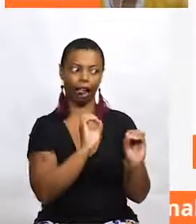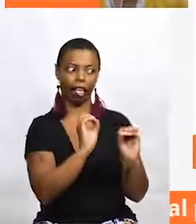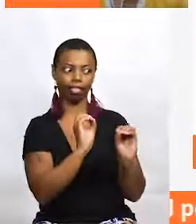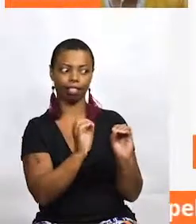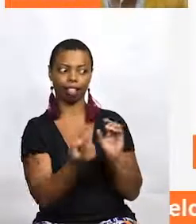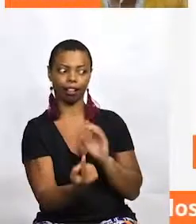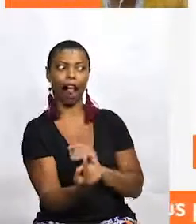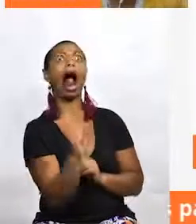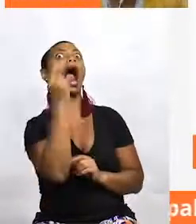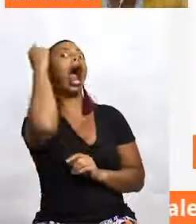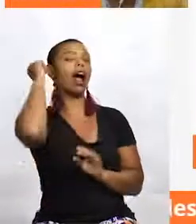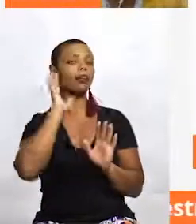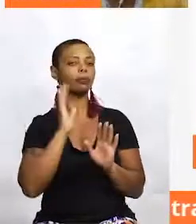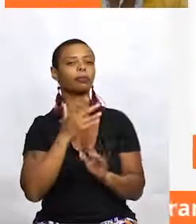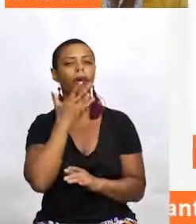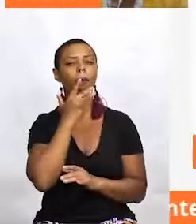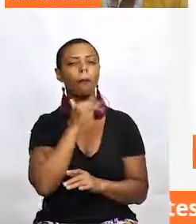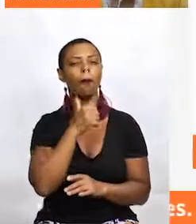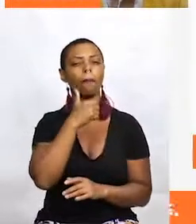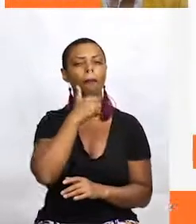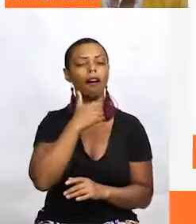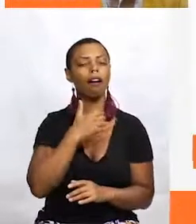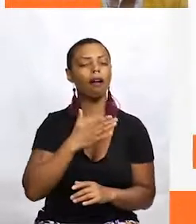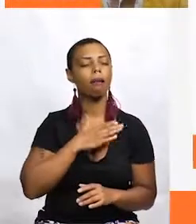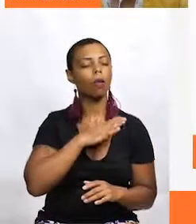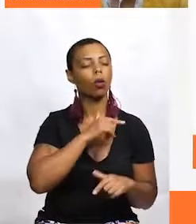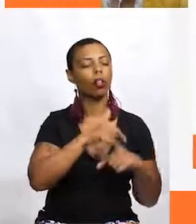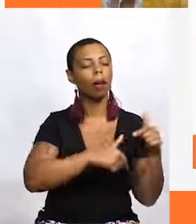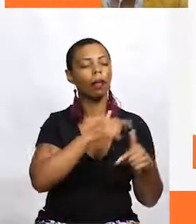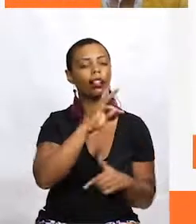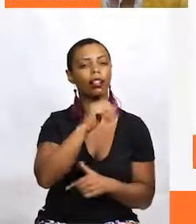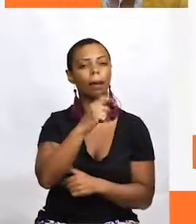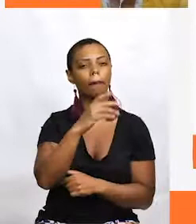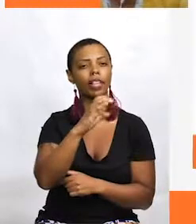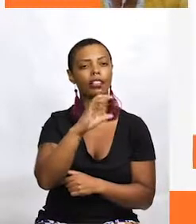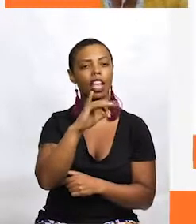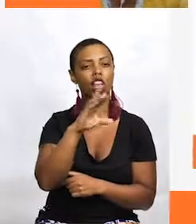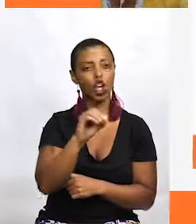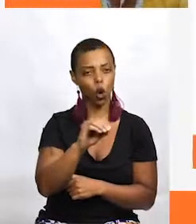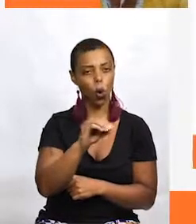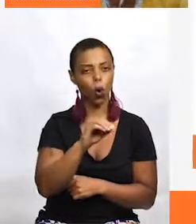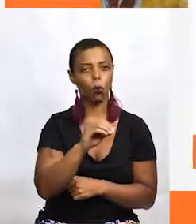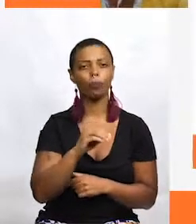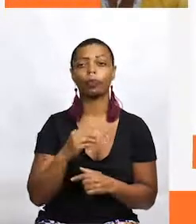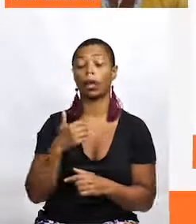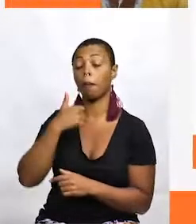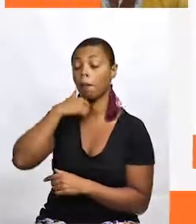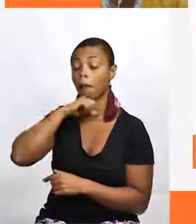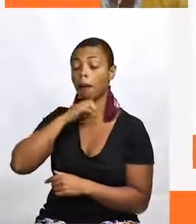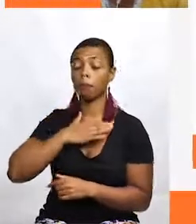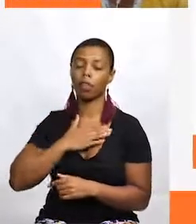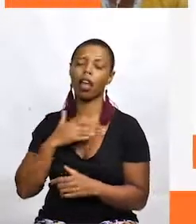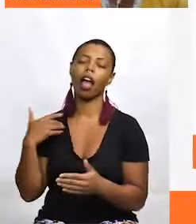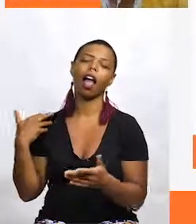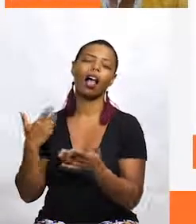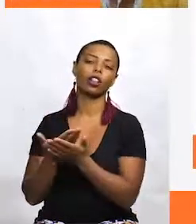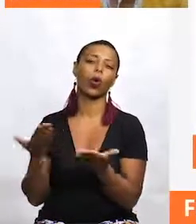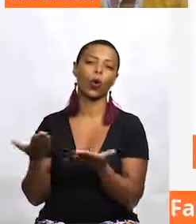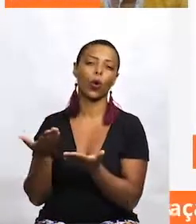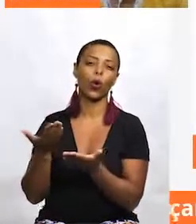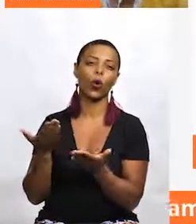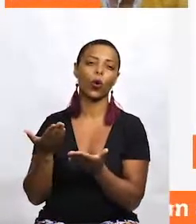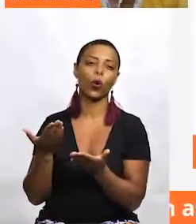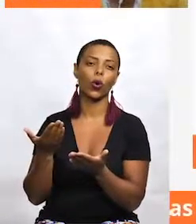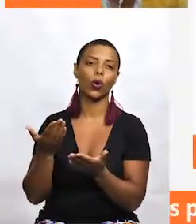não. Meu pai era tapeceiro e minha mãe tinha e tem. Hoje quem cuida do buffet de festas é a minha